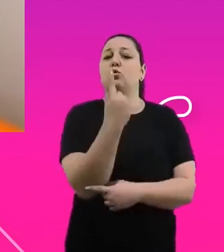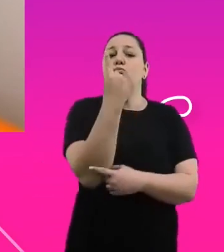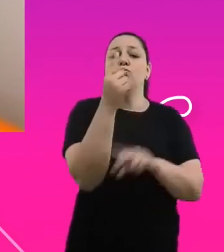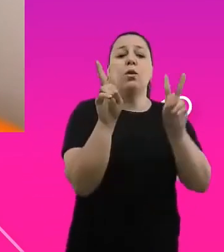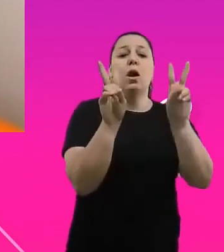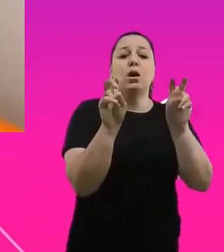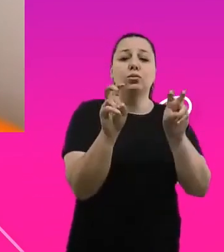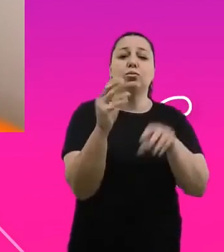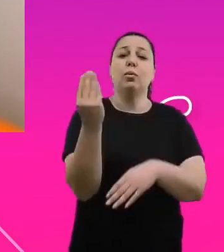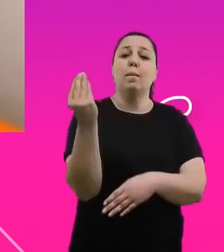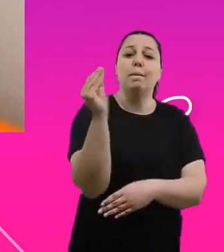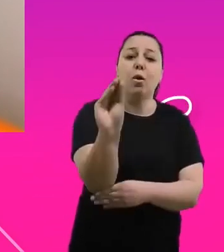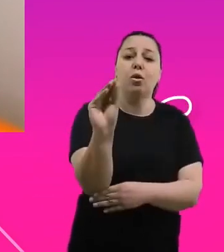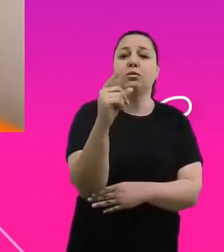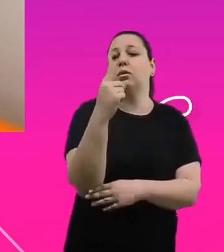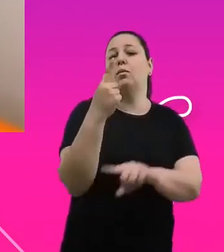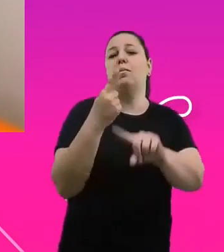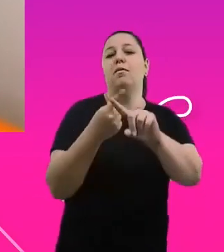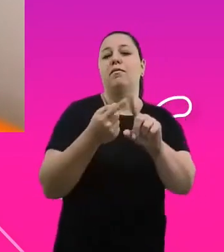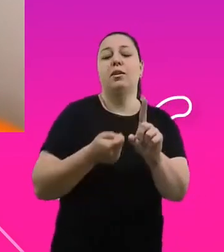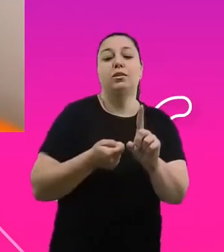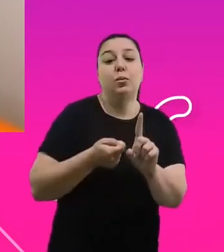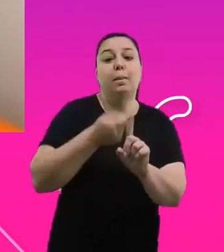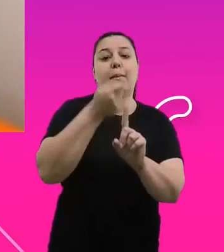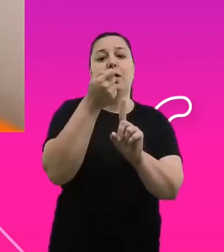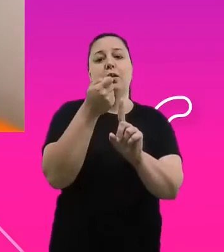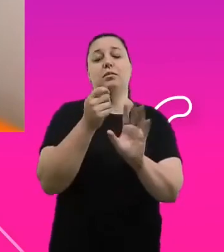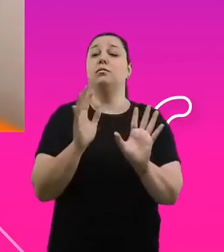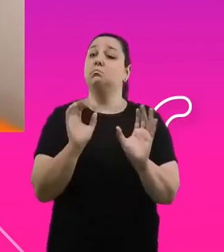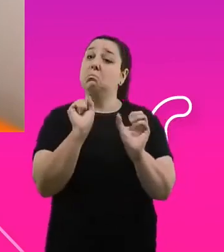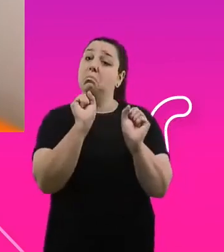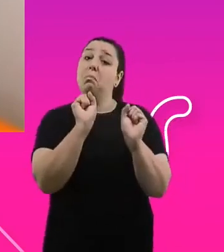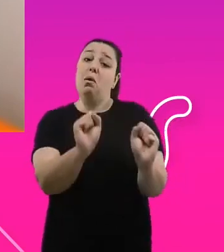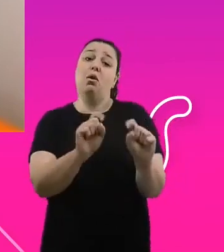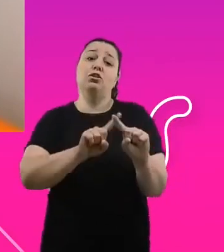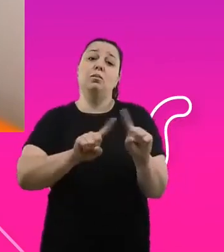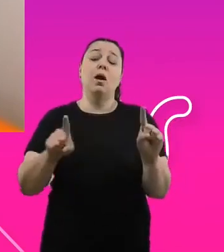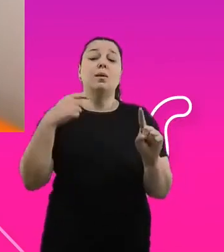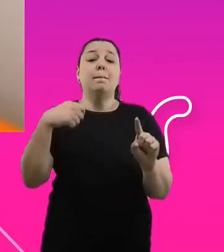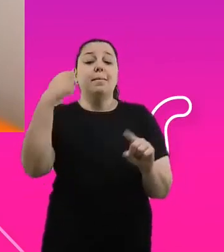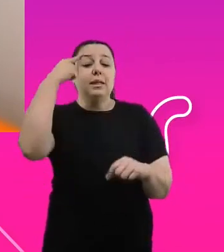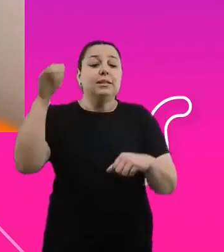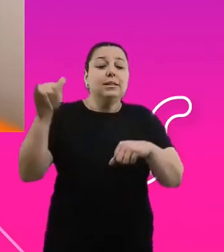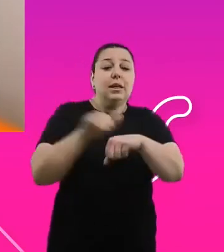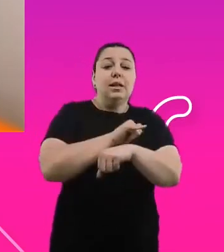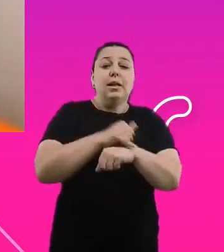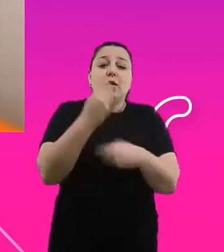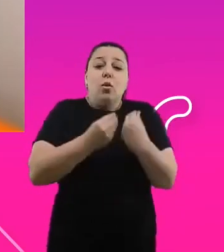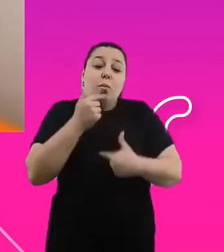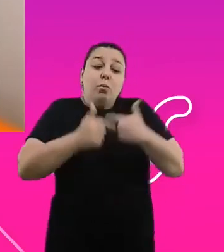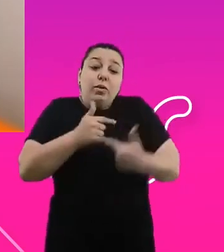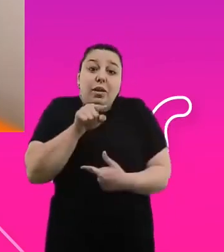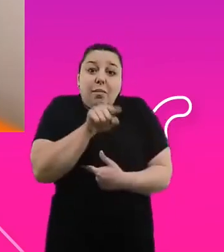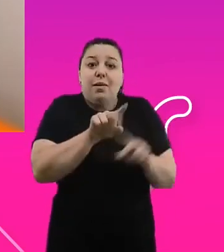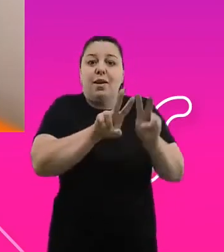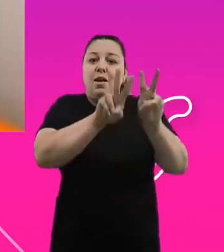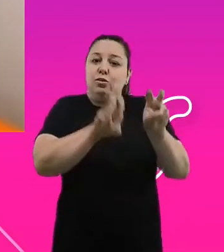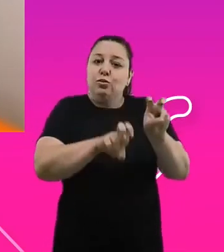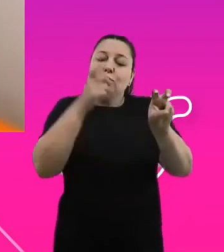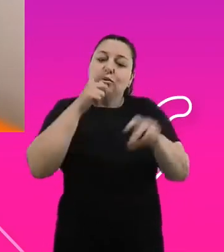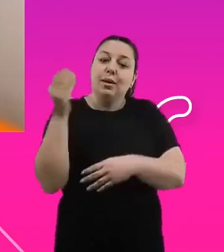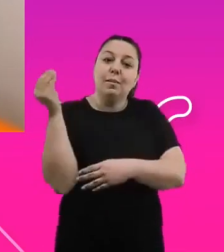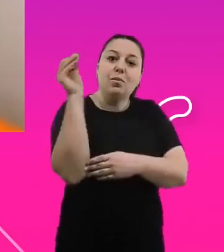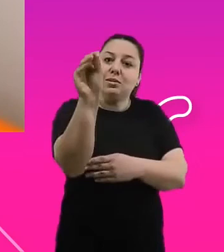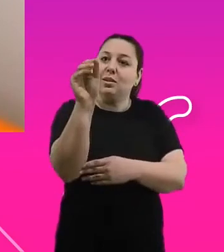faz um conteúdo, pensa, estratégia esse conteúdo, tenha a estratégia de ser um conteúdo que talvez gere mais engajamento do que